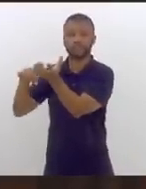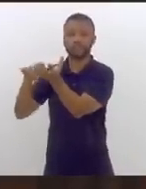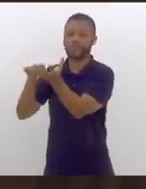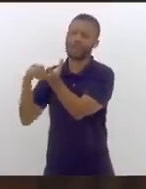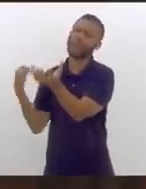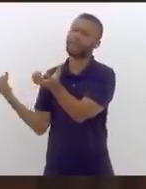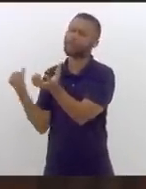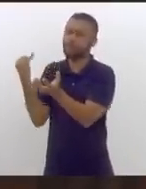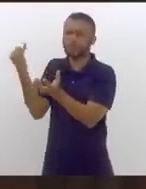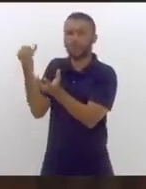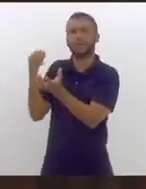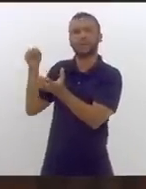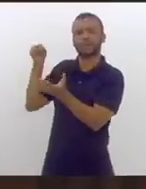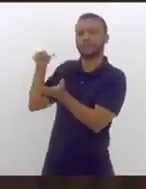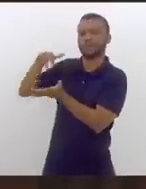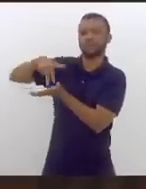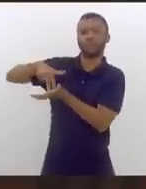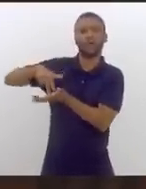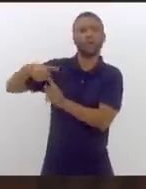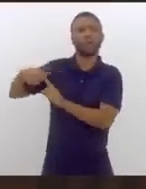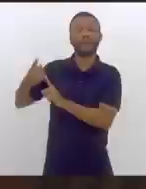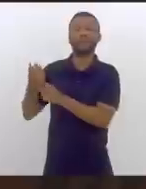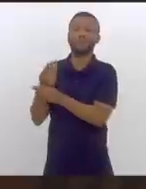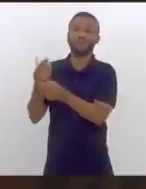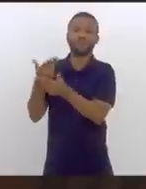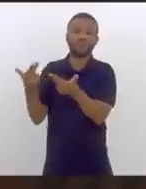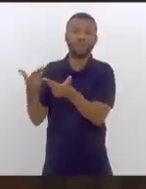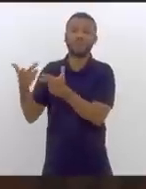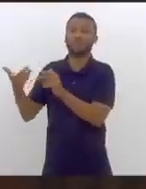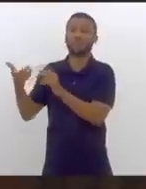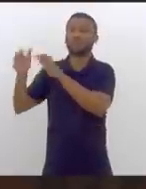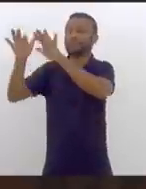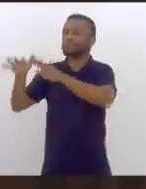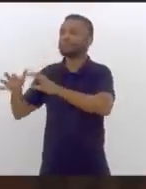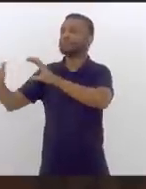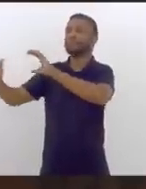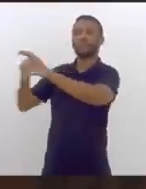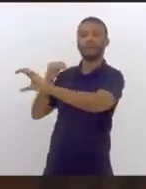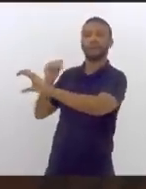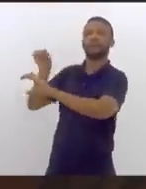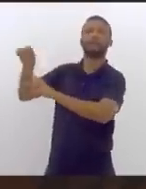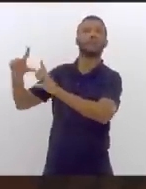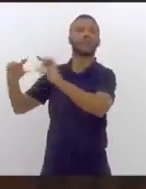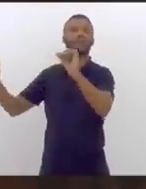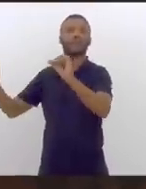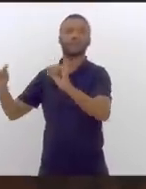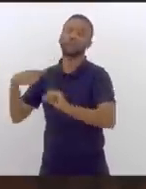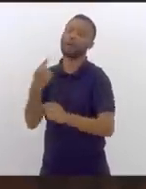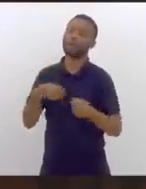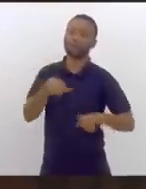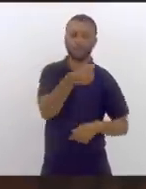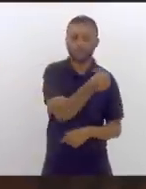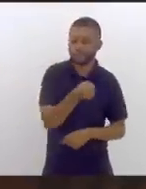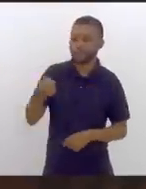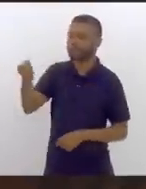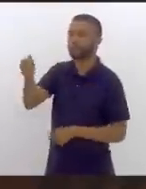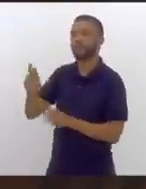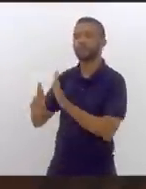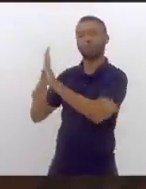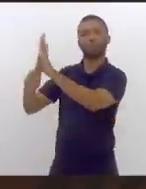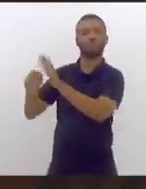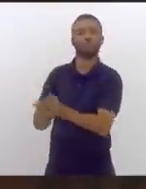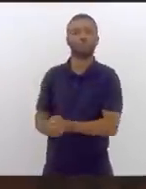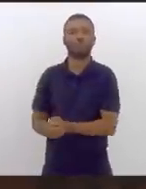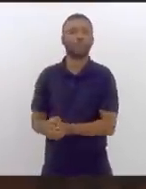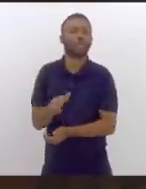imprescindível porque muitas coisas vêm de Brasília e nós precisamos ter alguém que realmente que realmente nos represente e que não chega lá e